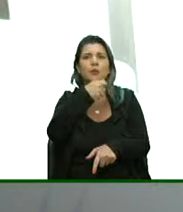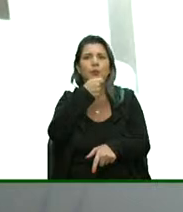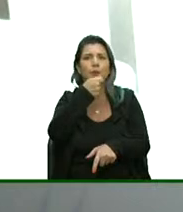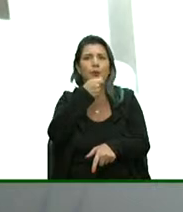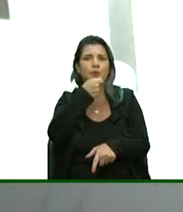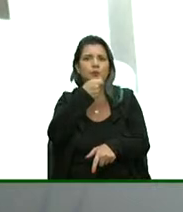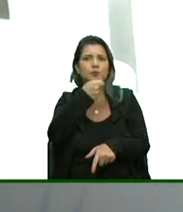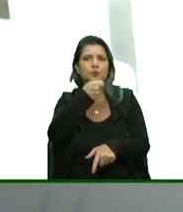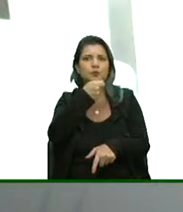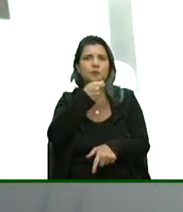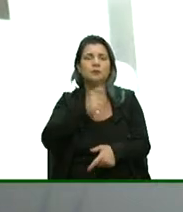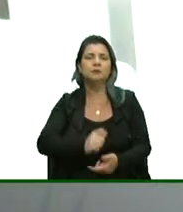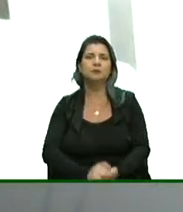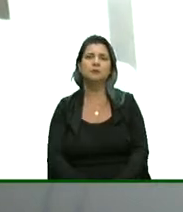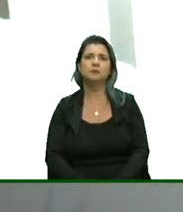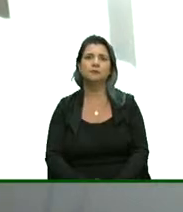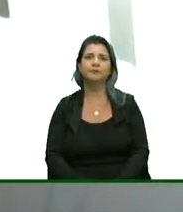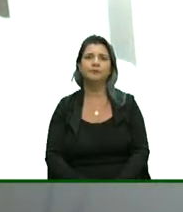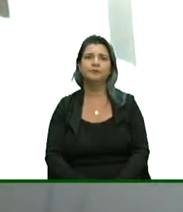hoje.